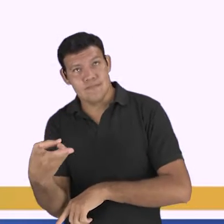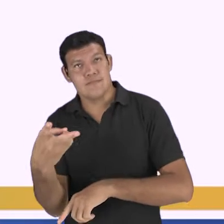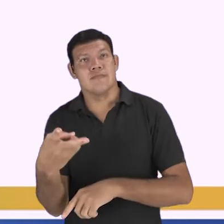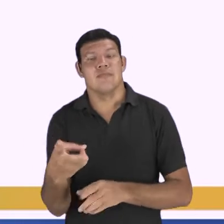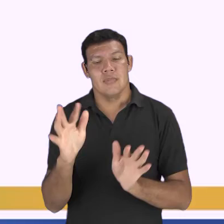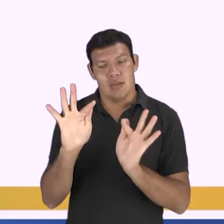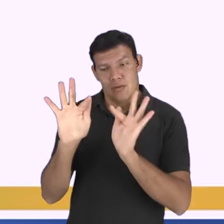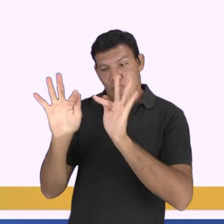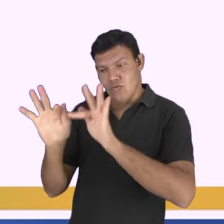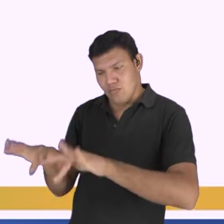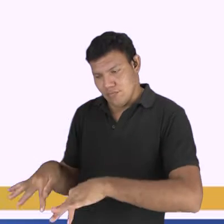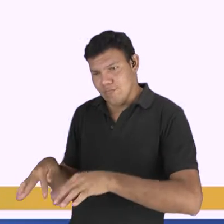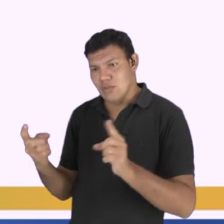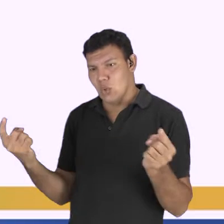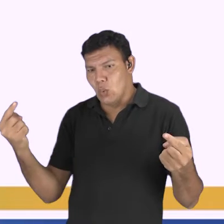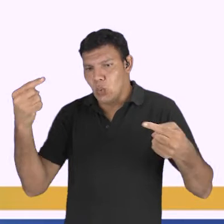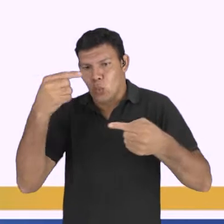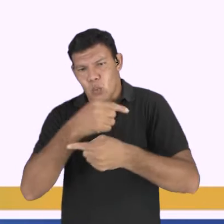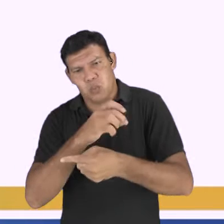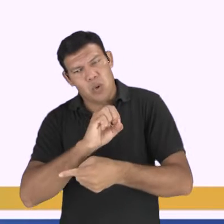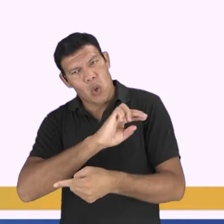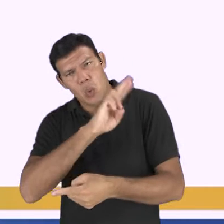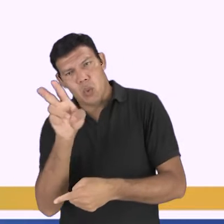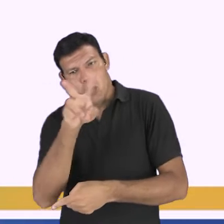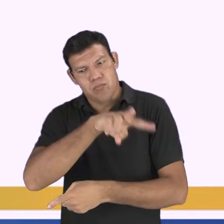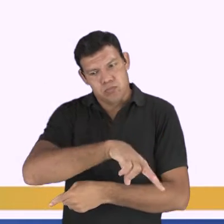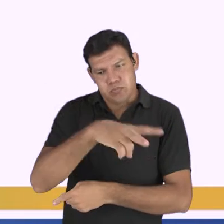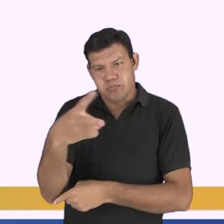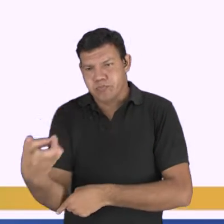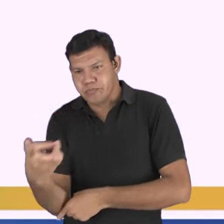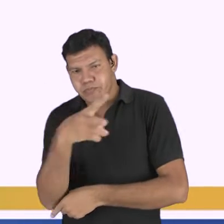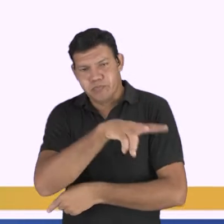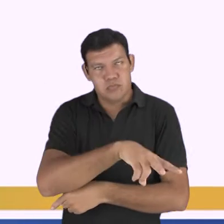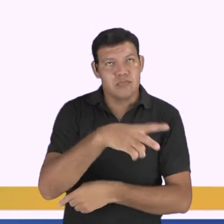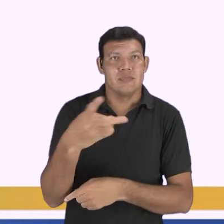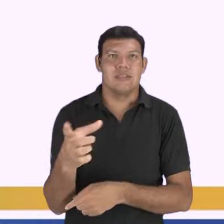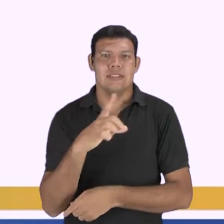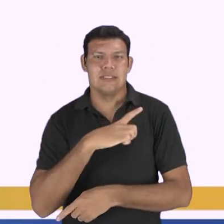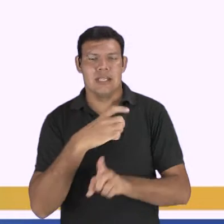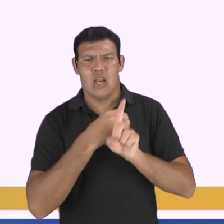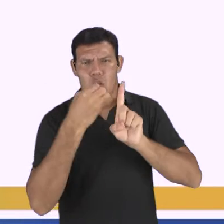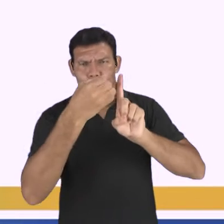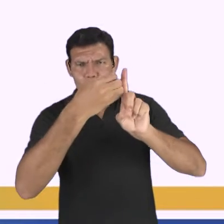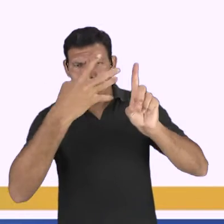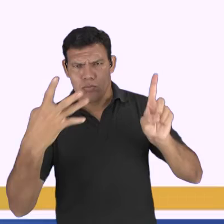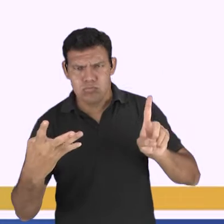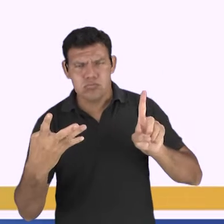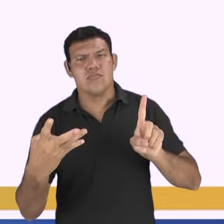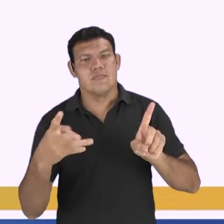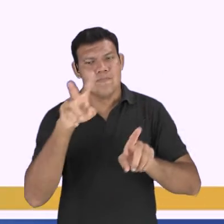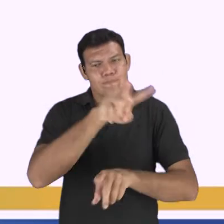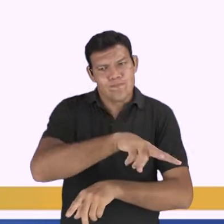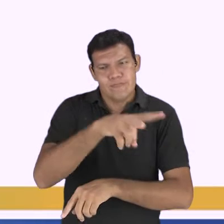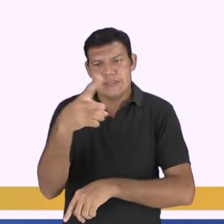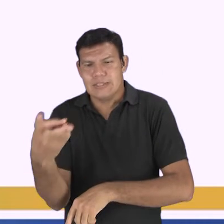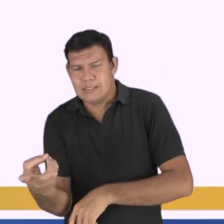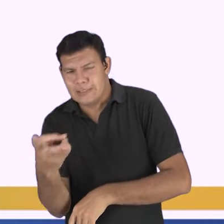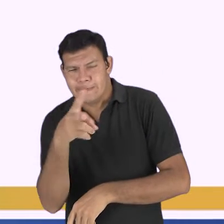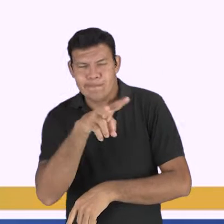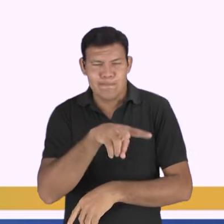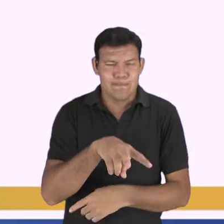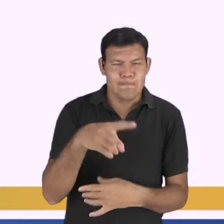conclusões opostas ou alternadas, certo? Então, se eu tenho argumentos alternativos ali meio